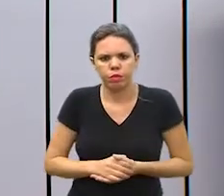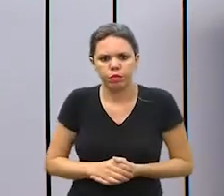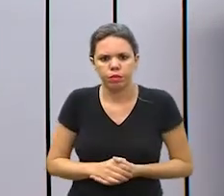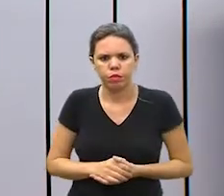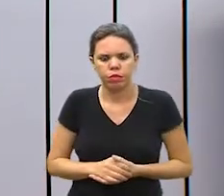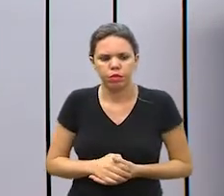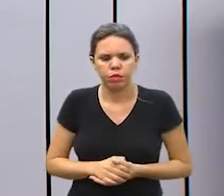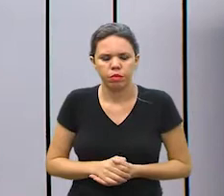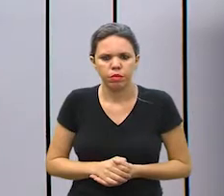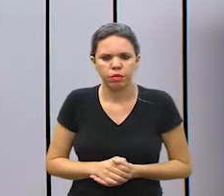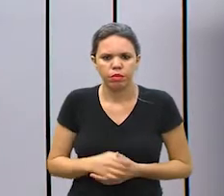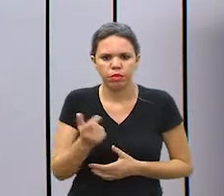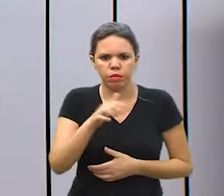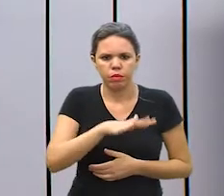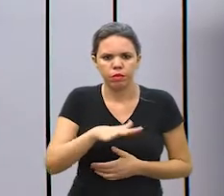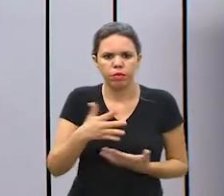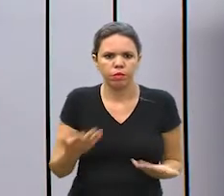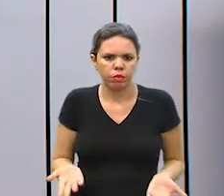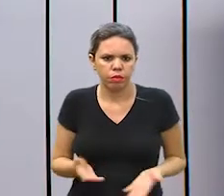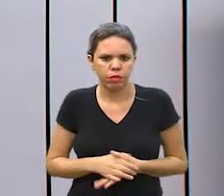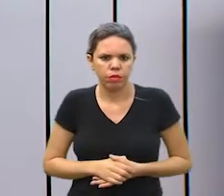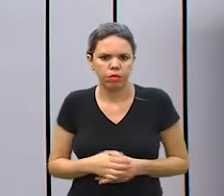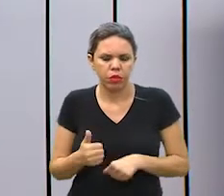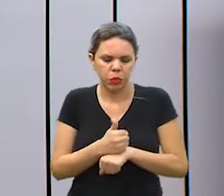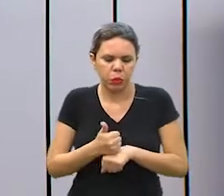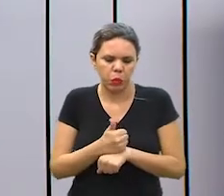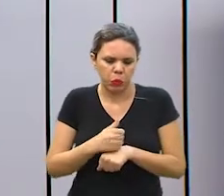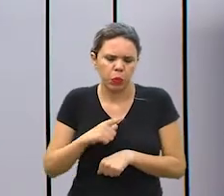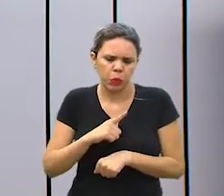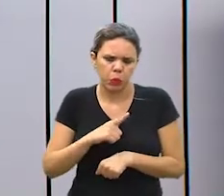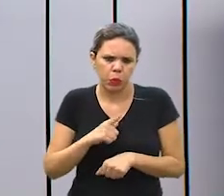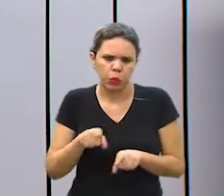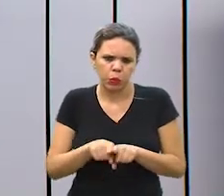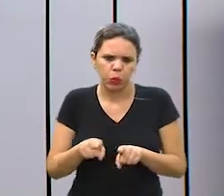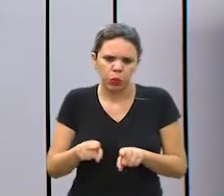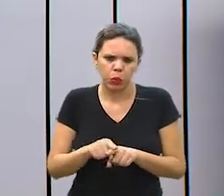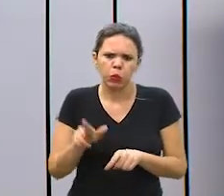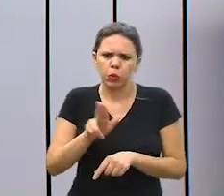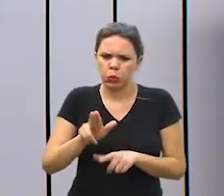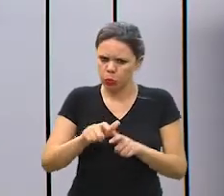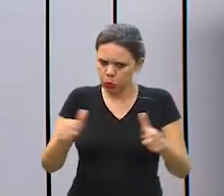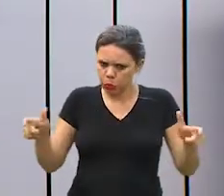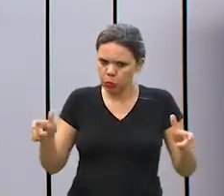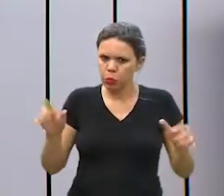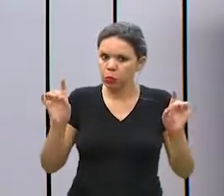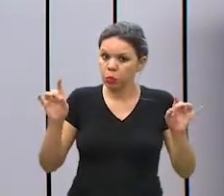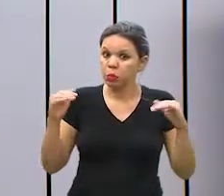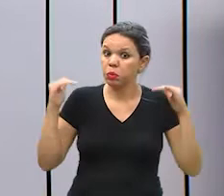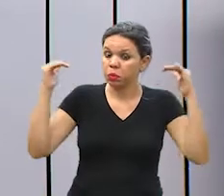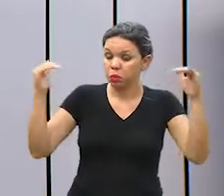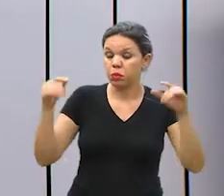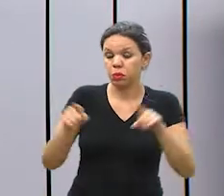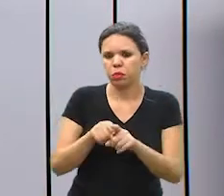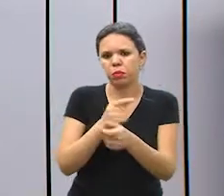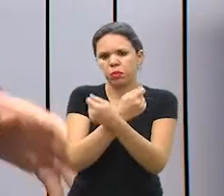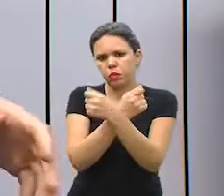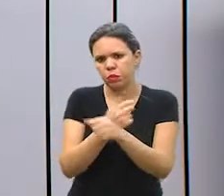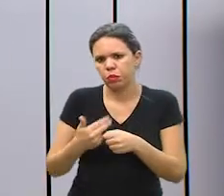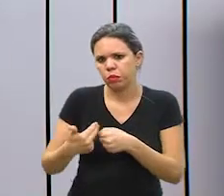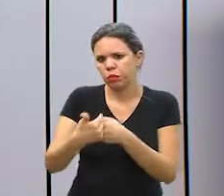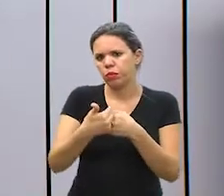tecnologia e em outras áreas. Temos aí grandes universidades, né, a PUC,